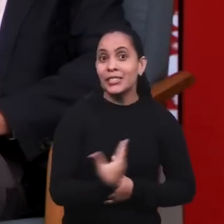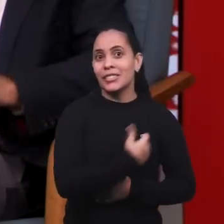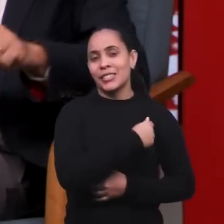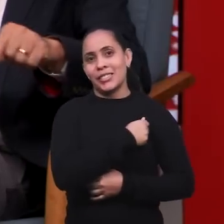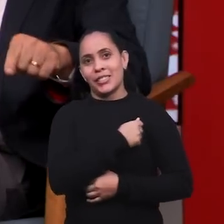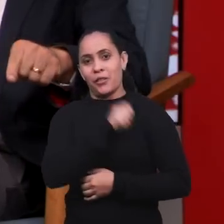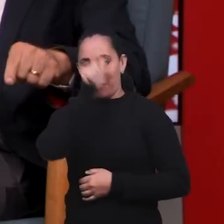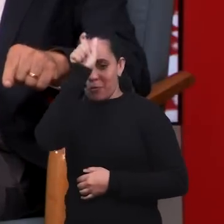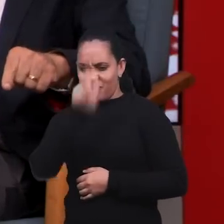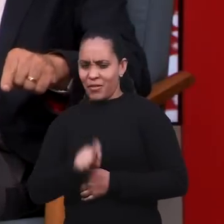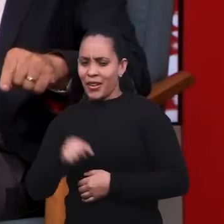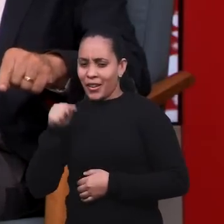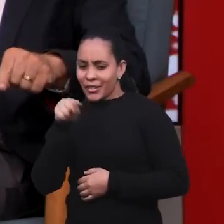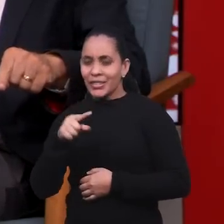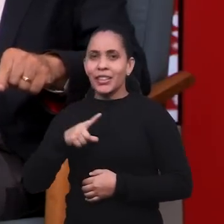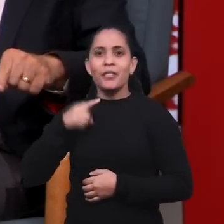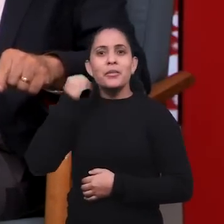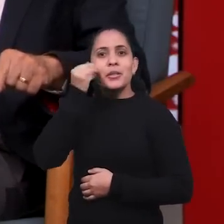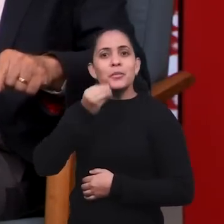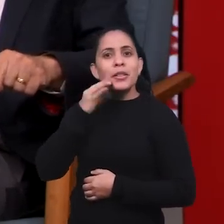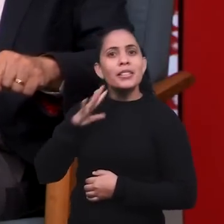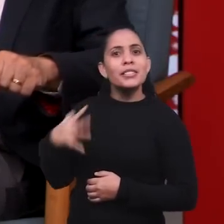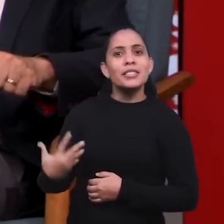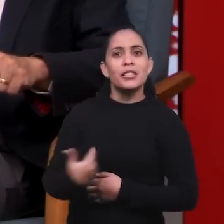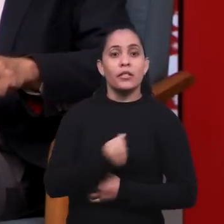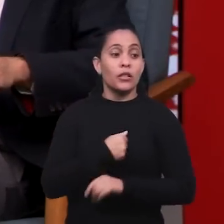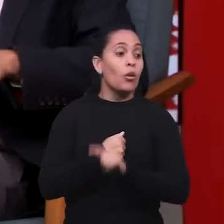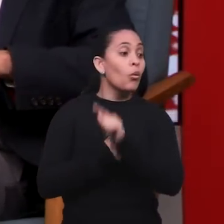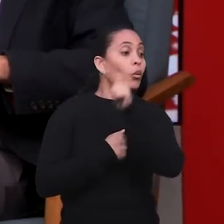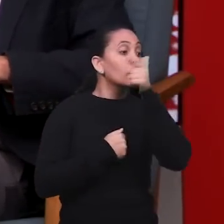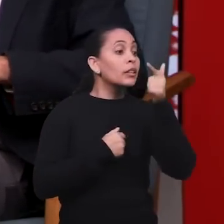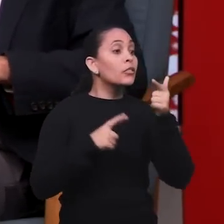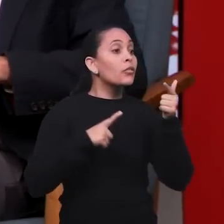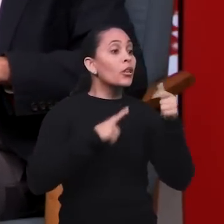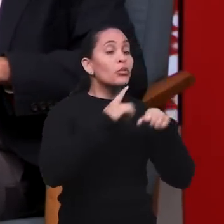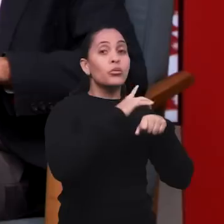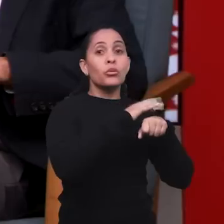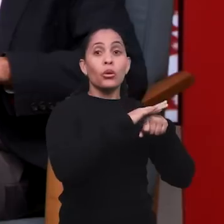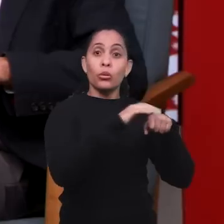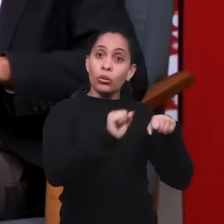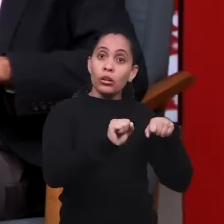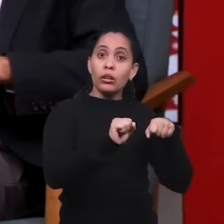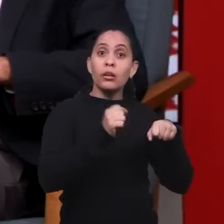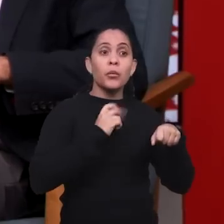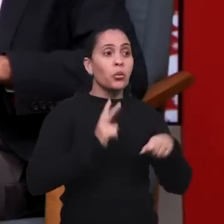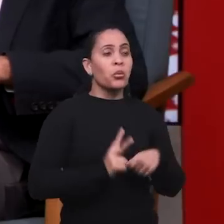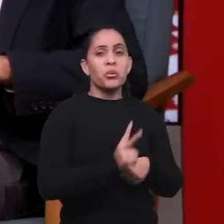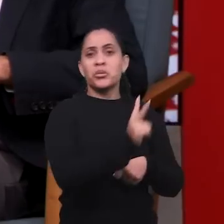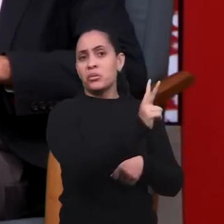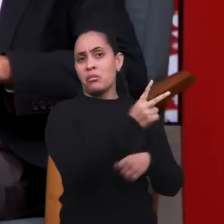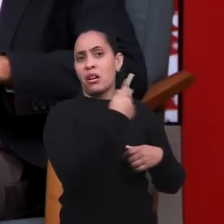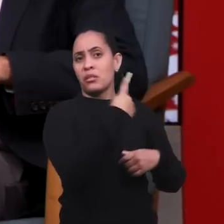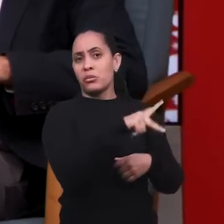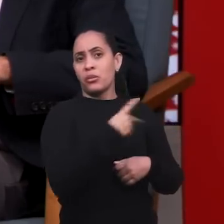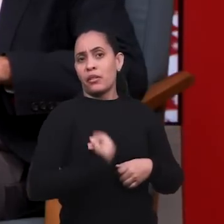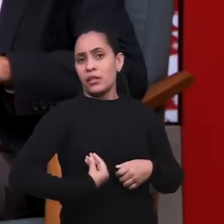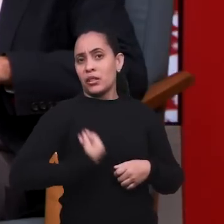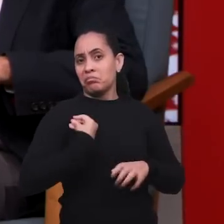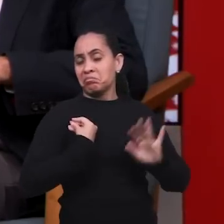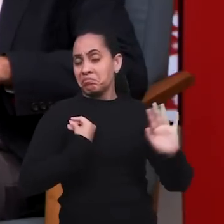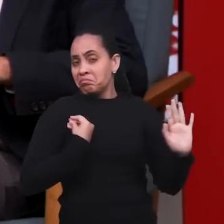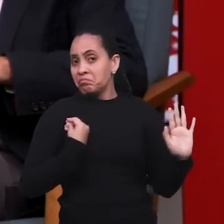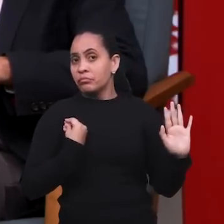te salvou. Então, esse teve a experiência de salvação. Os outros tiveram uma experiência, mas continuaram o seu